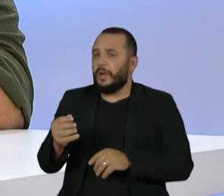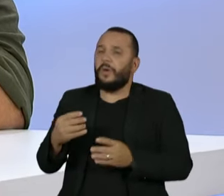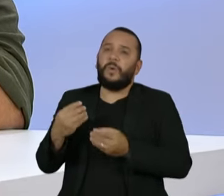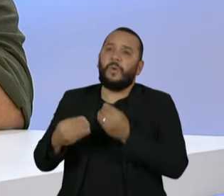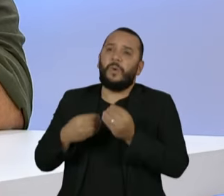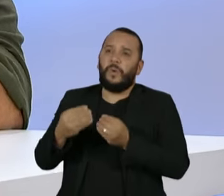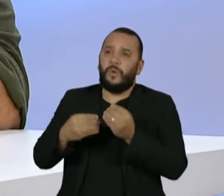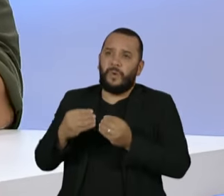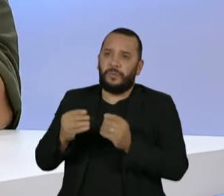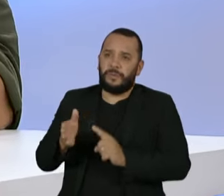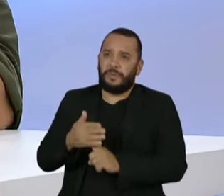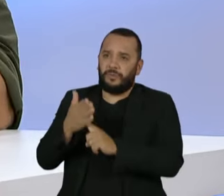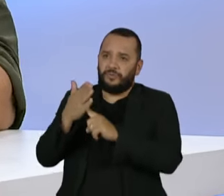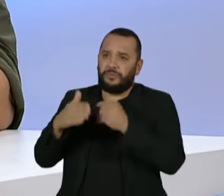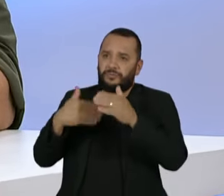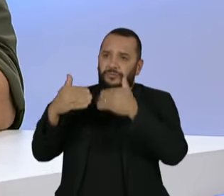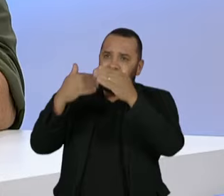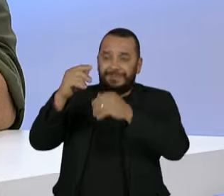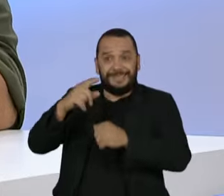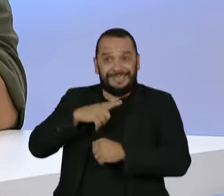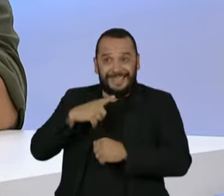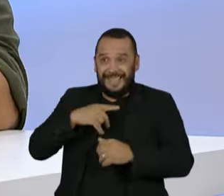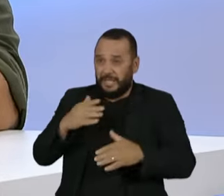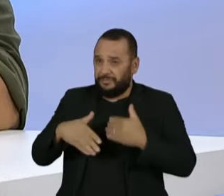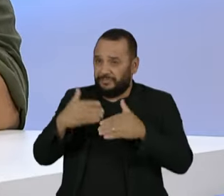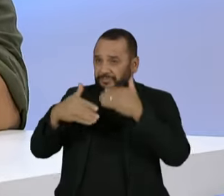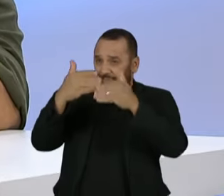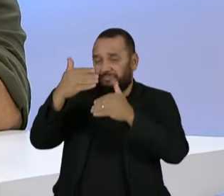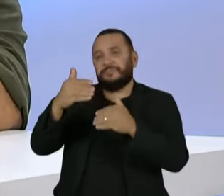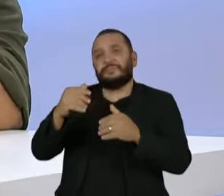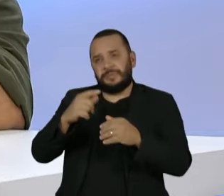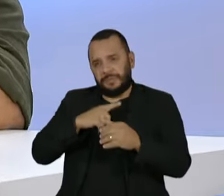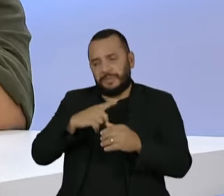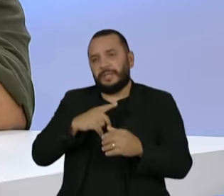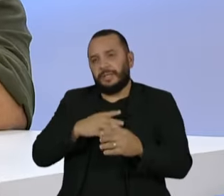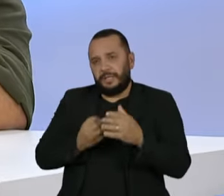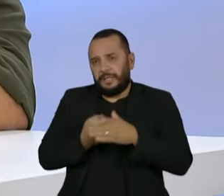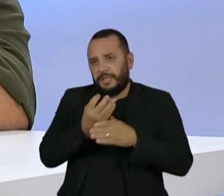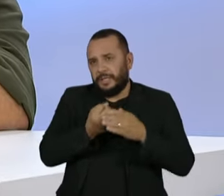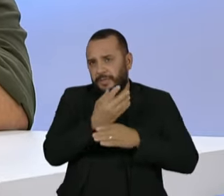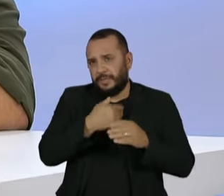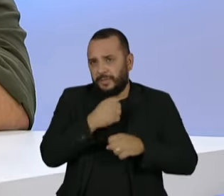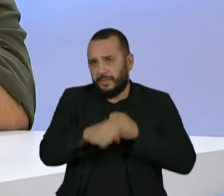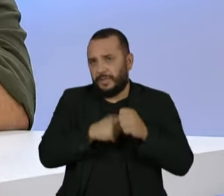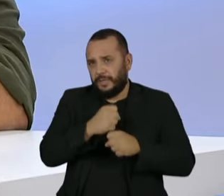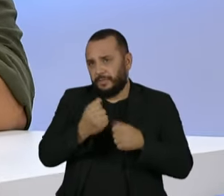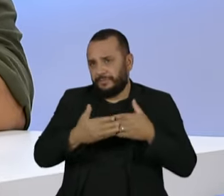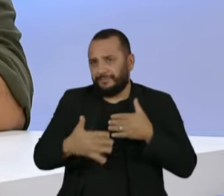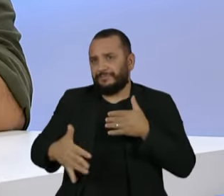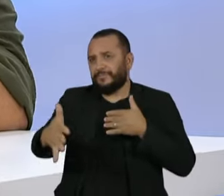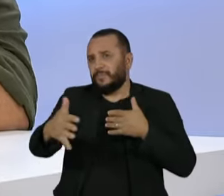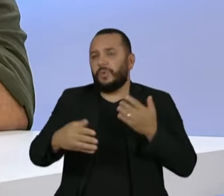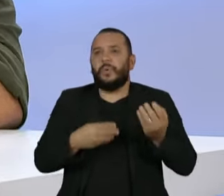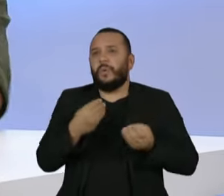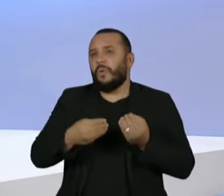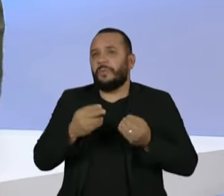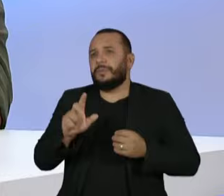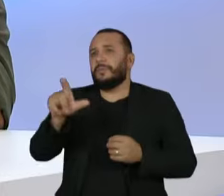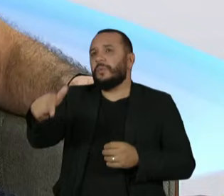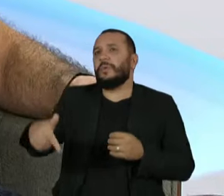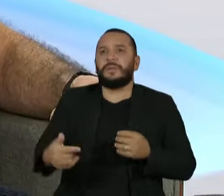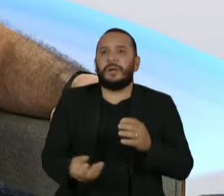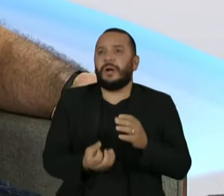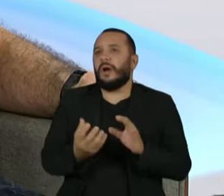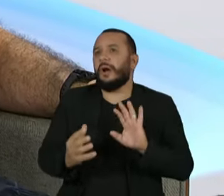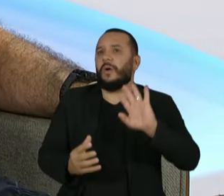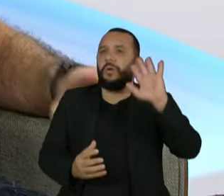depois disso porque se tá tendo um salto tão grande de desenvolvimento de produtividade nos próximos anos previstos né que que viria depois disso